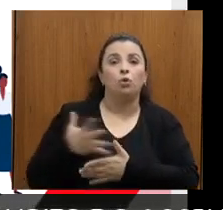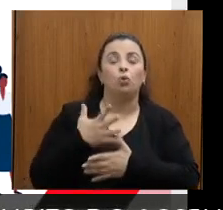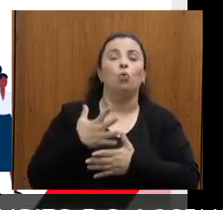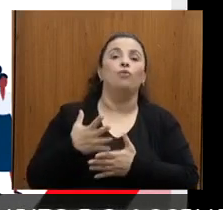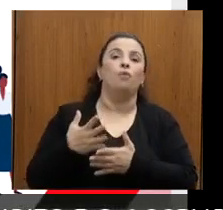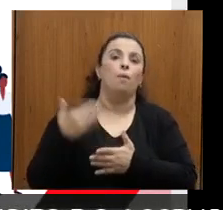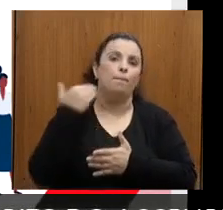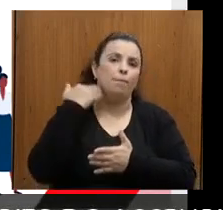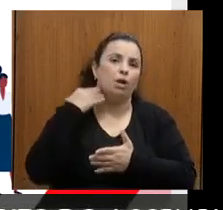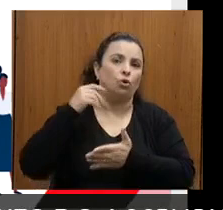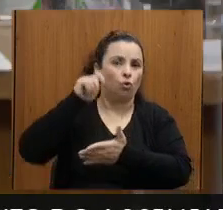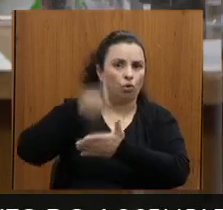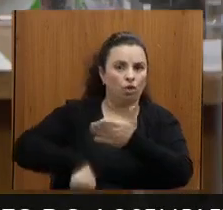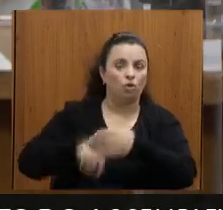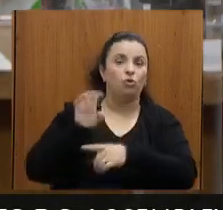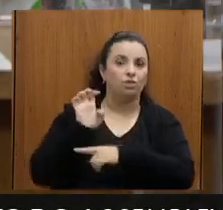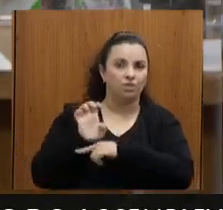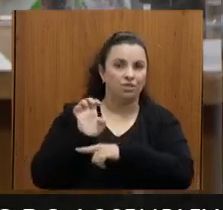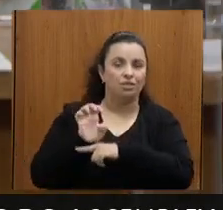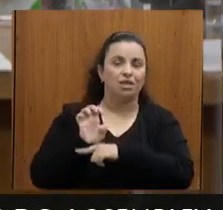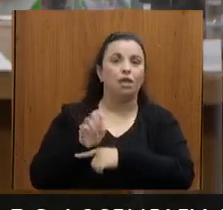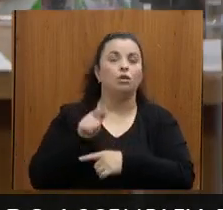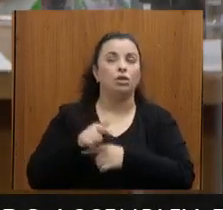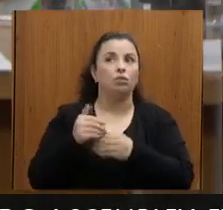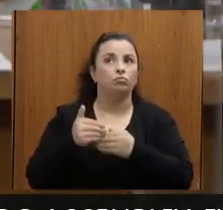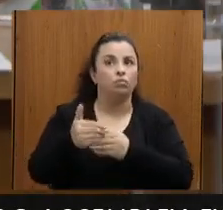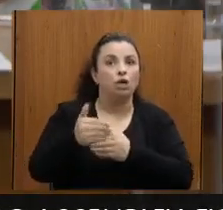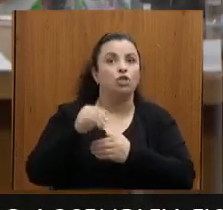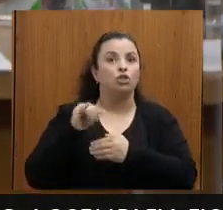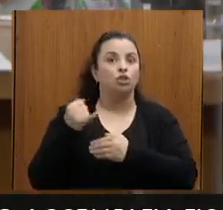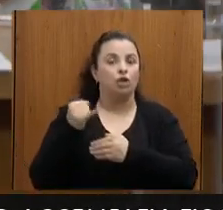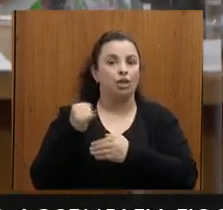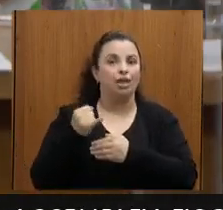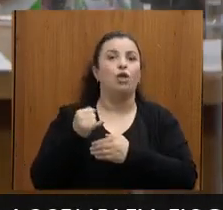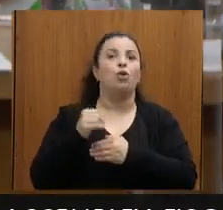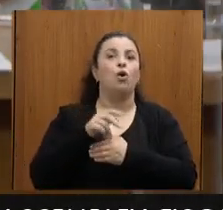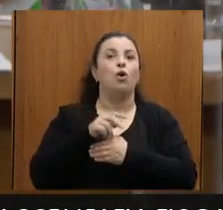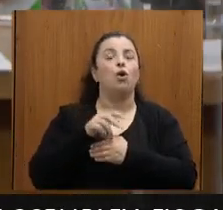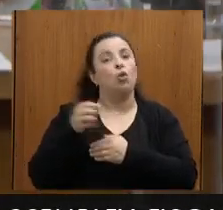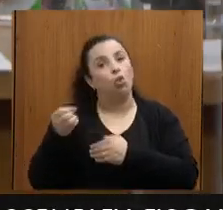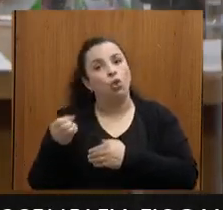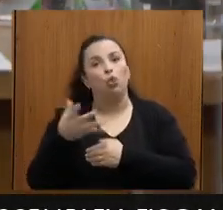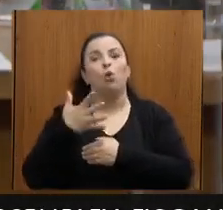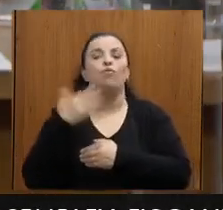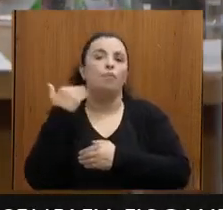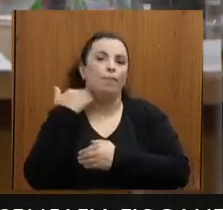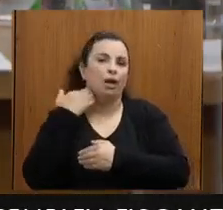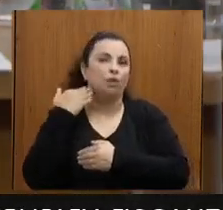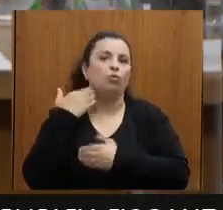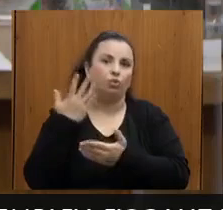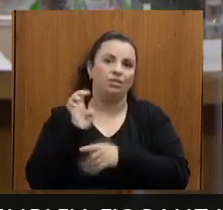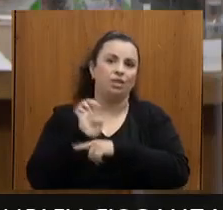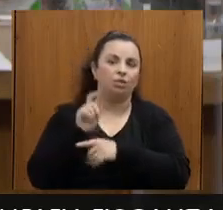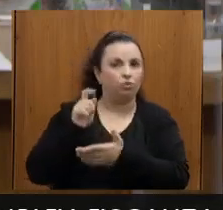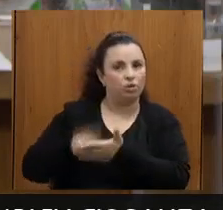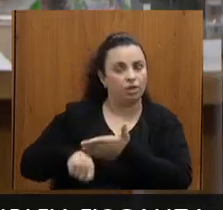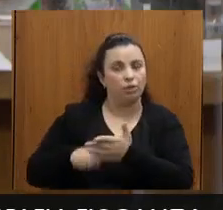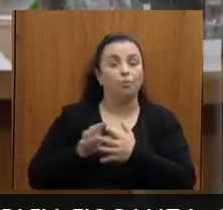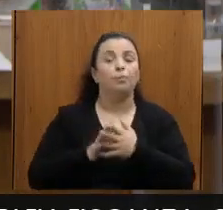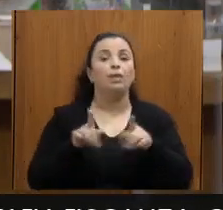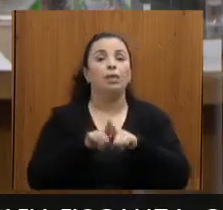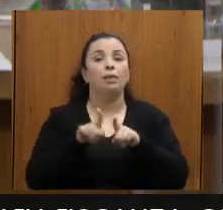pelo Estado, então, partir de janeiro, a folha vai ser paga por meio de um novo banco. E a suspensão de pagamentos